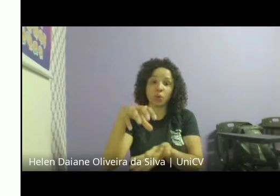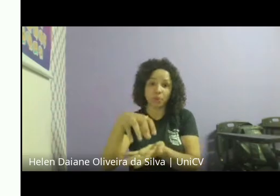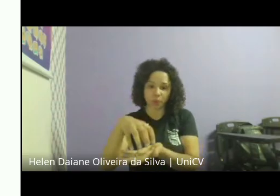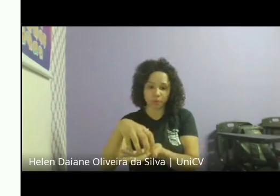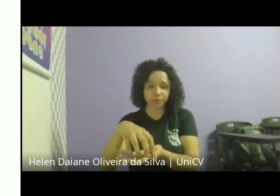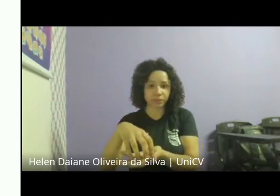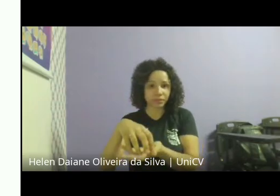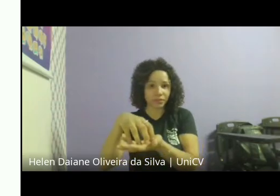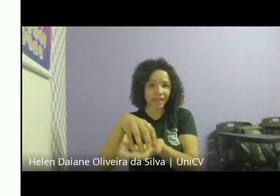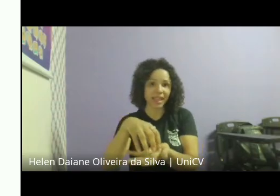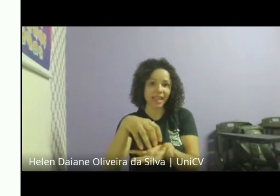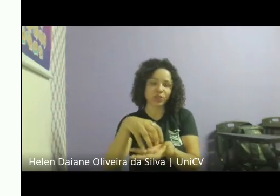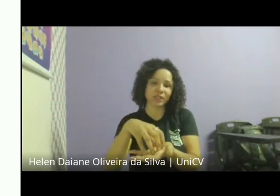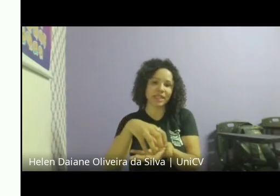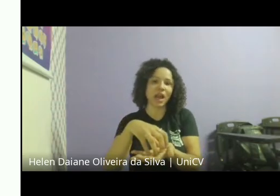um grupo